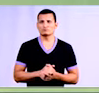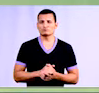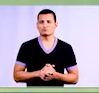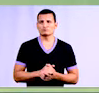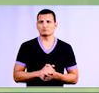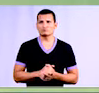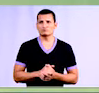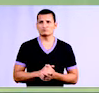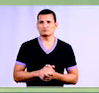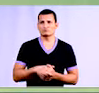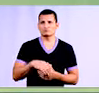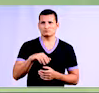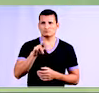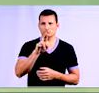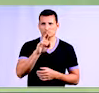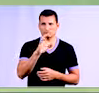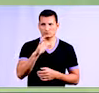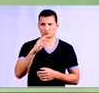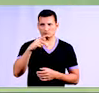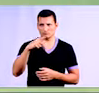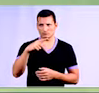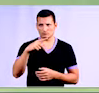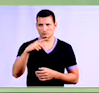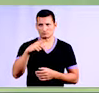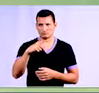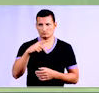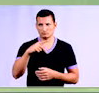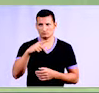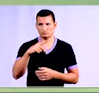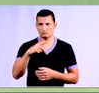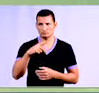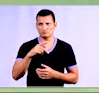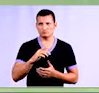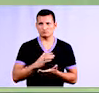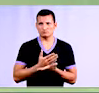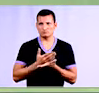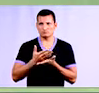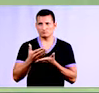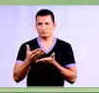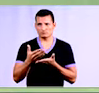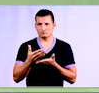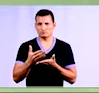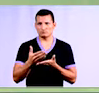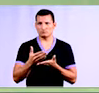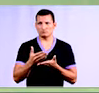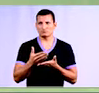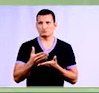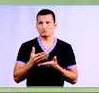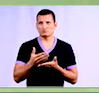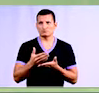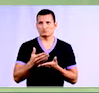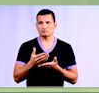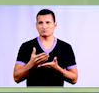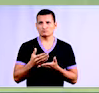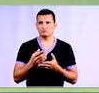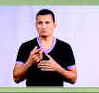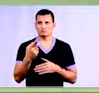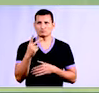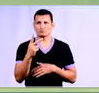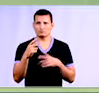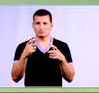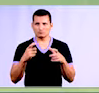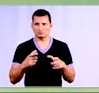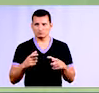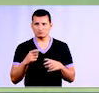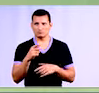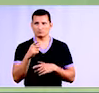aqui pela UCP, que a partir de sua denominação, de sua localização, onde